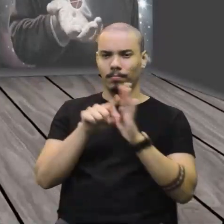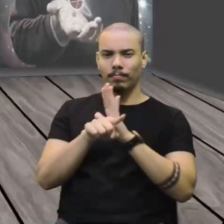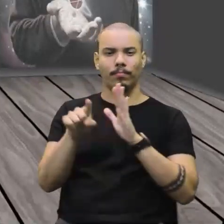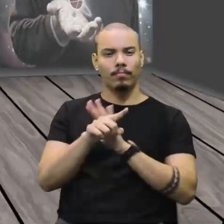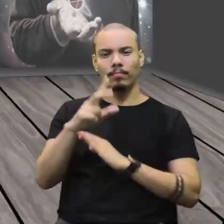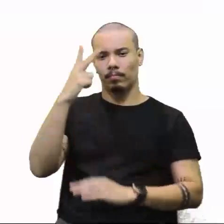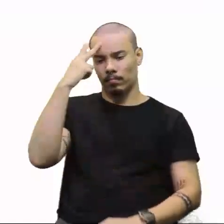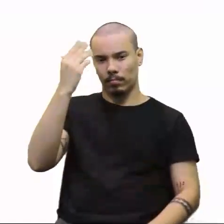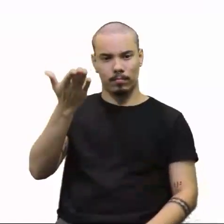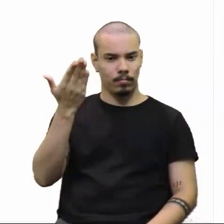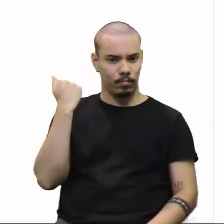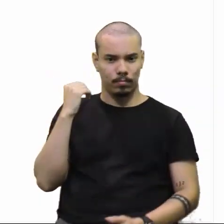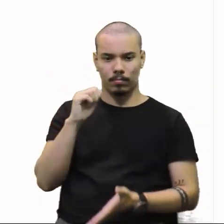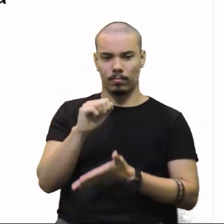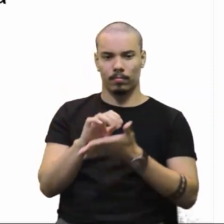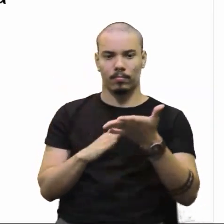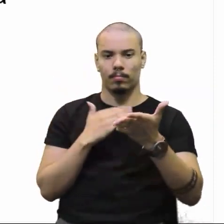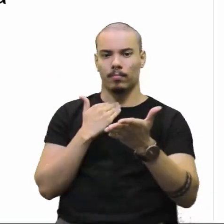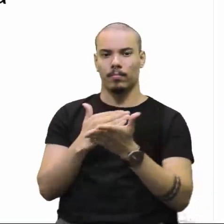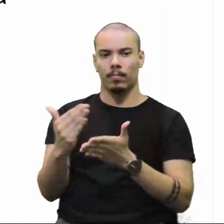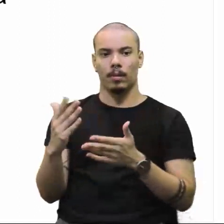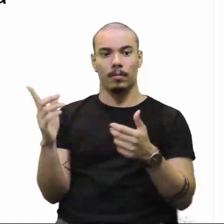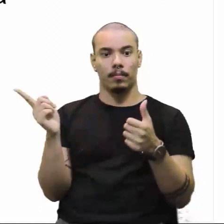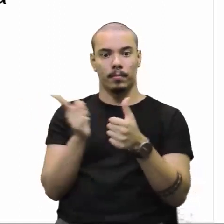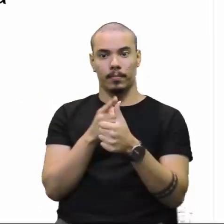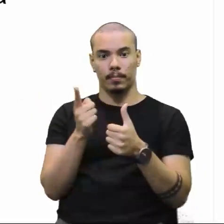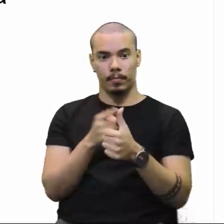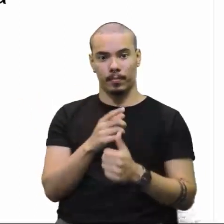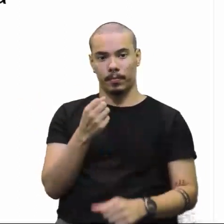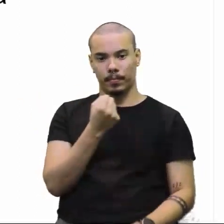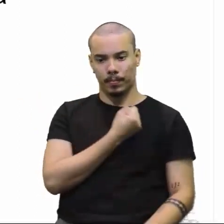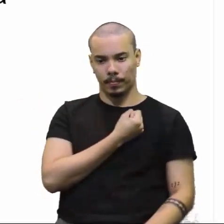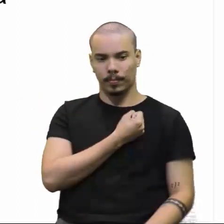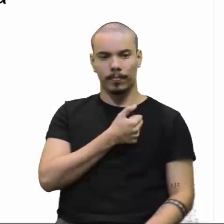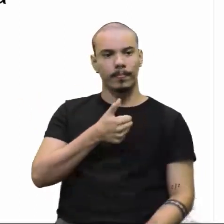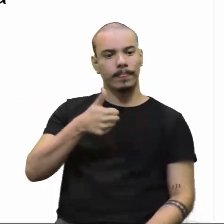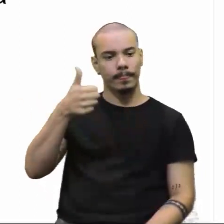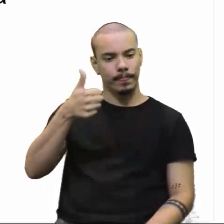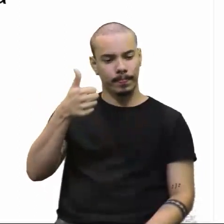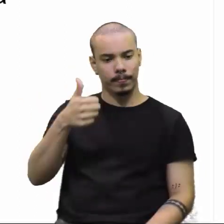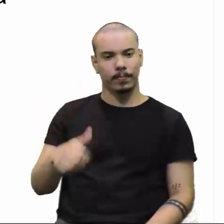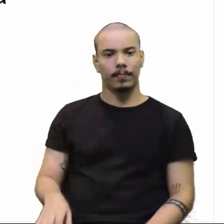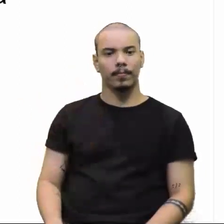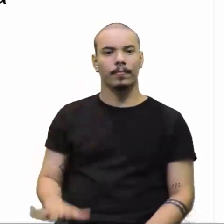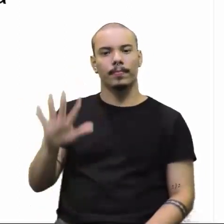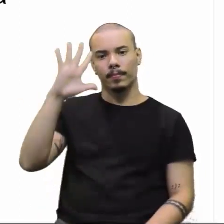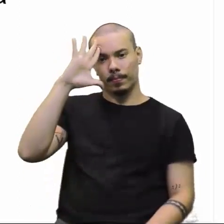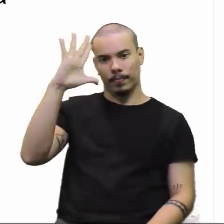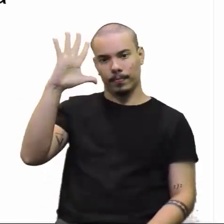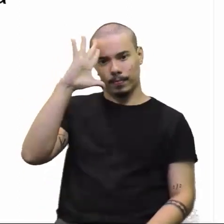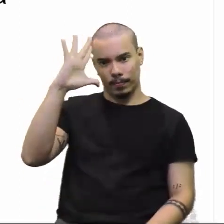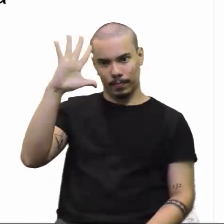bem light. Vamos lá, começando? Então, iniciando aí a primeira questão, né? A teoria da